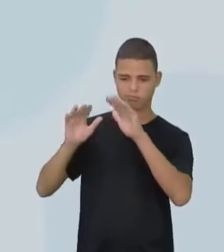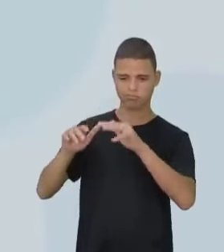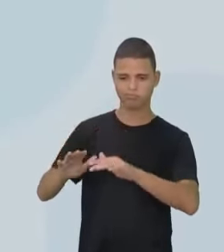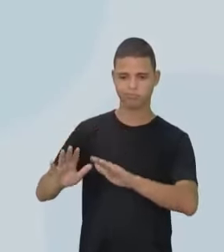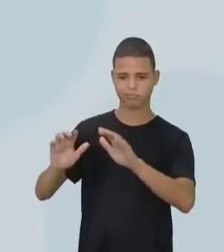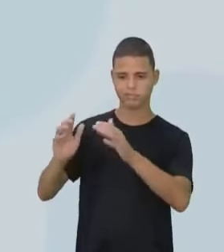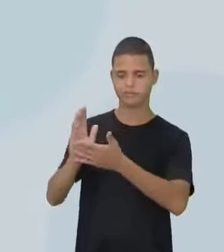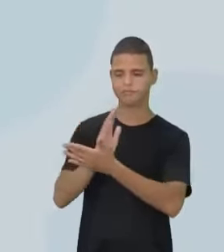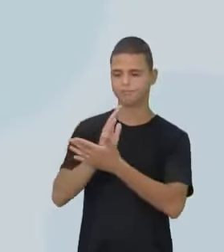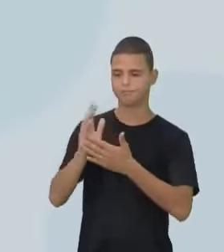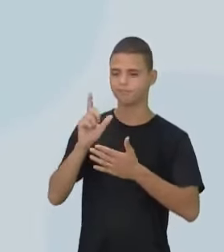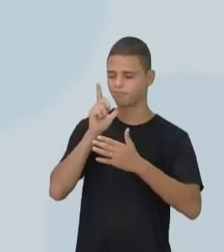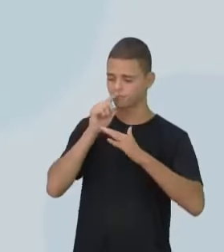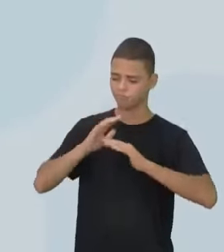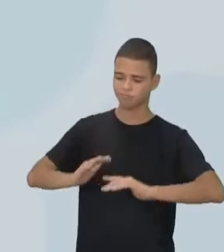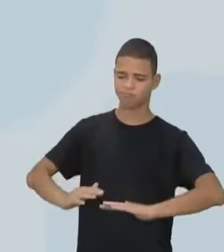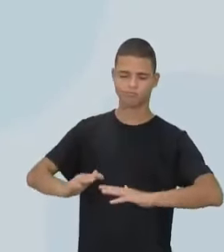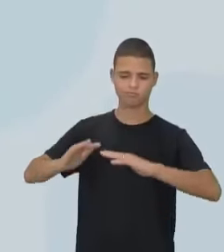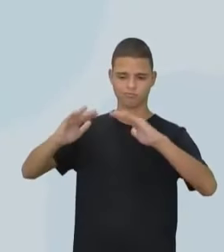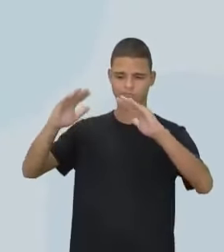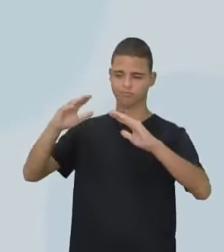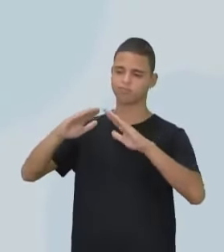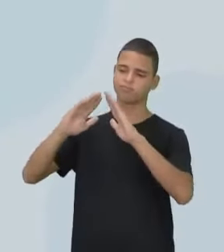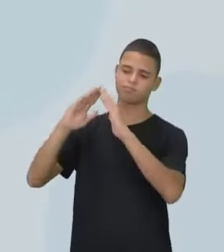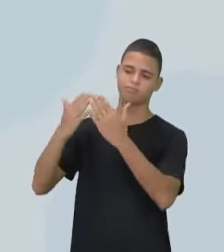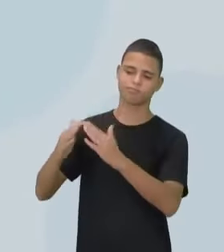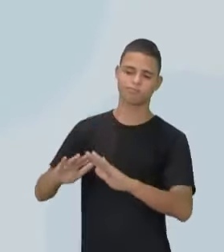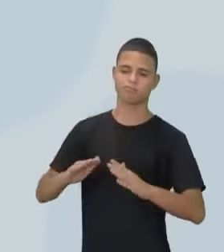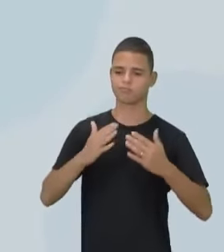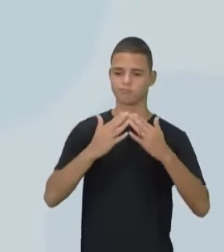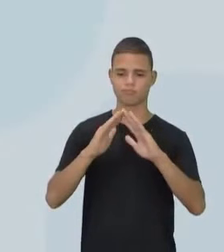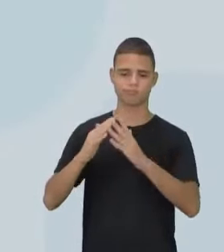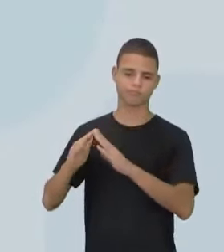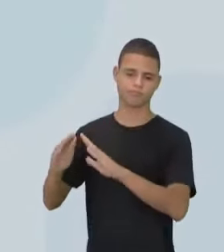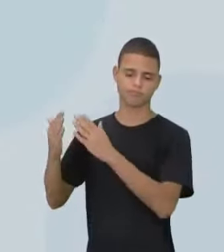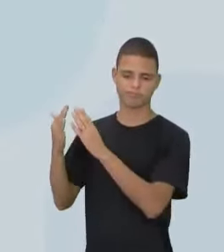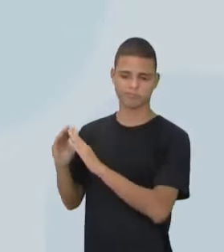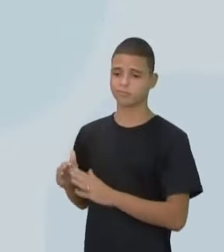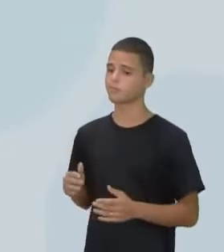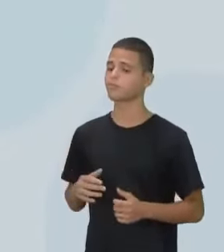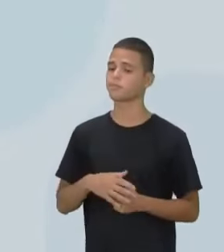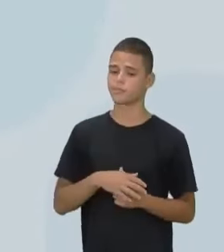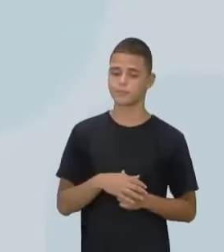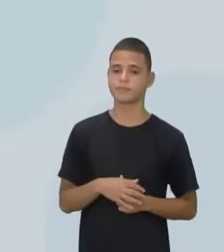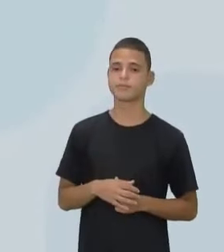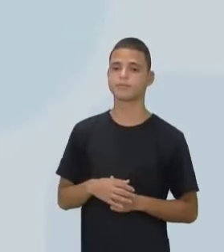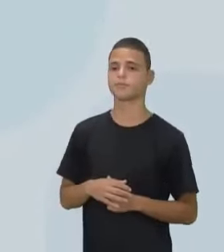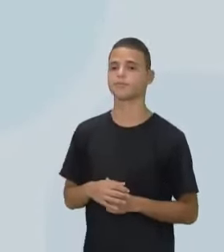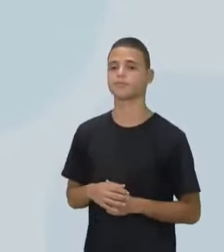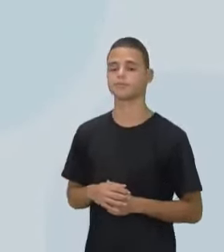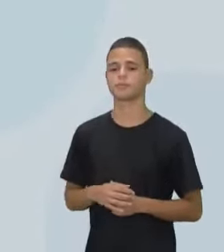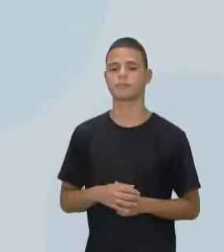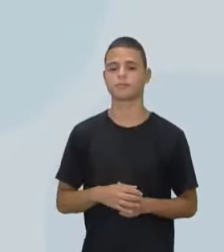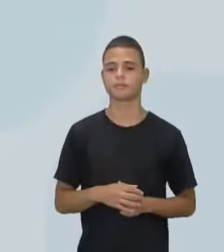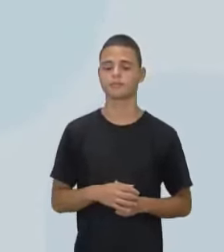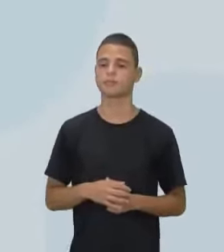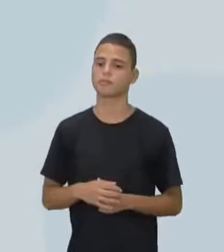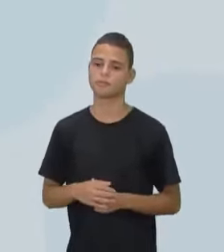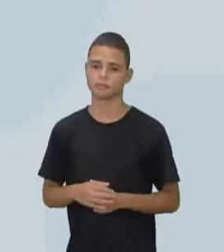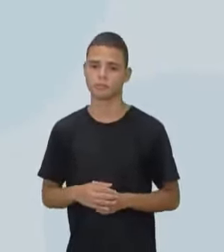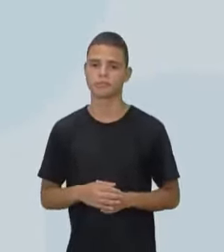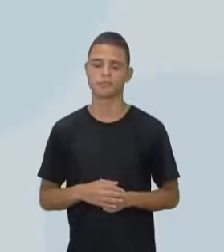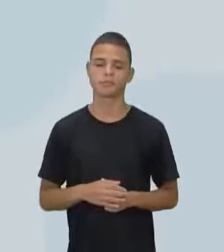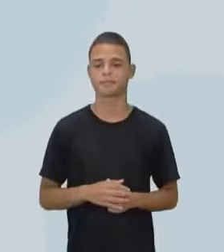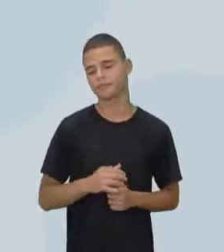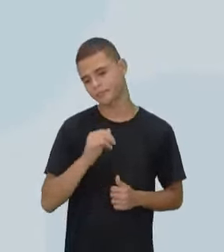inundações costeiras, né, os efeitos da própria tempestade causada pelo ciclone. Né? Então, os ciclones que